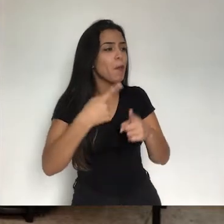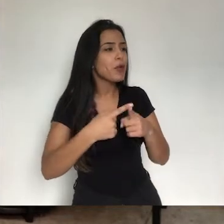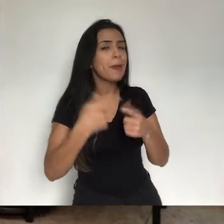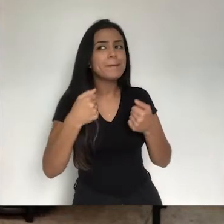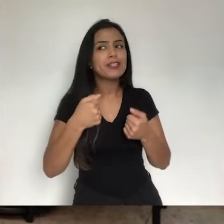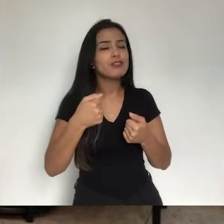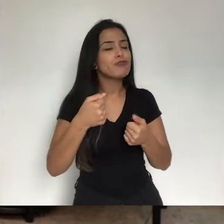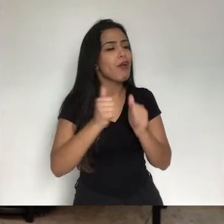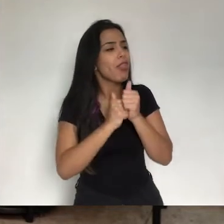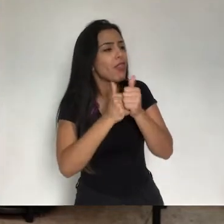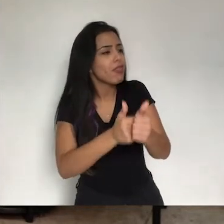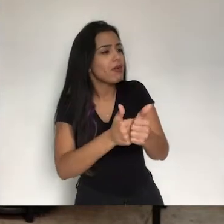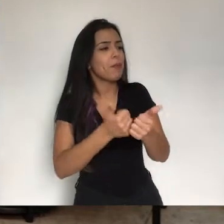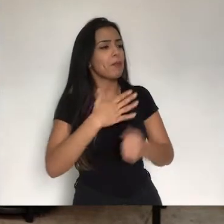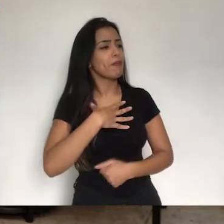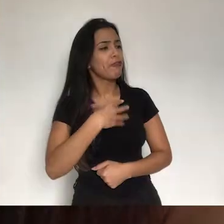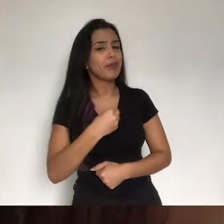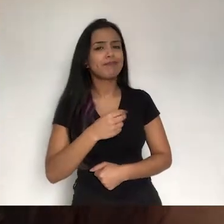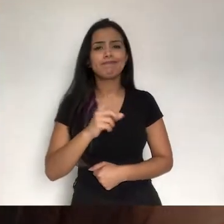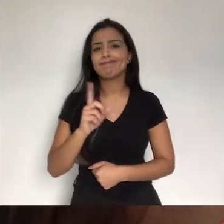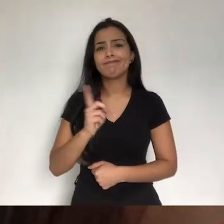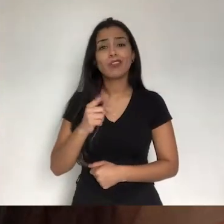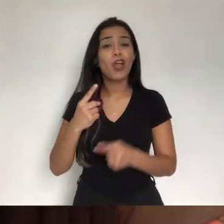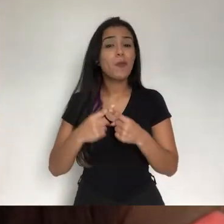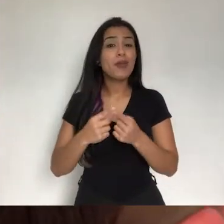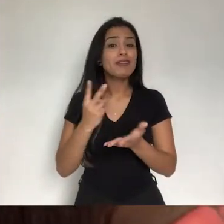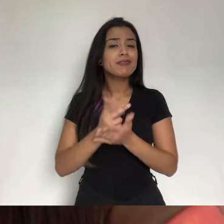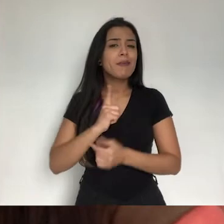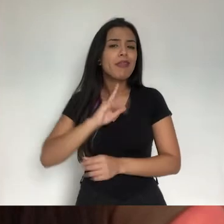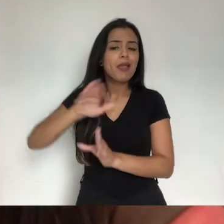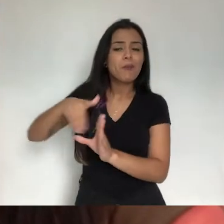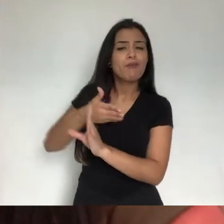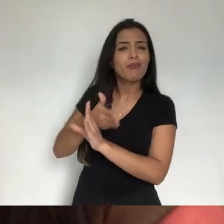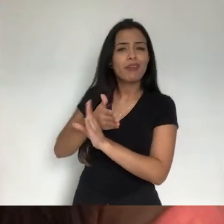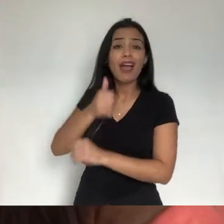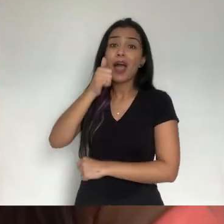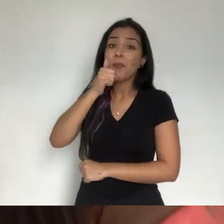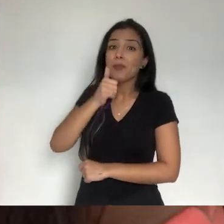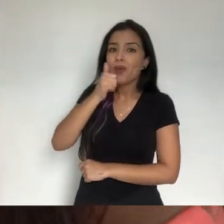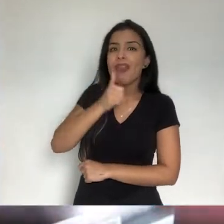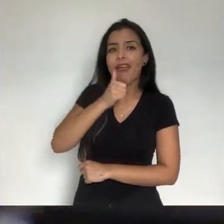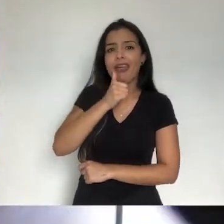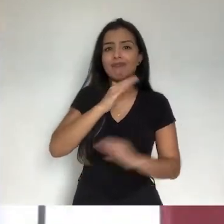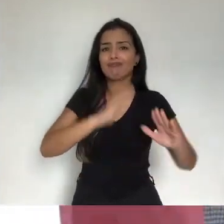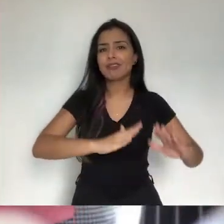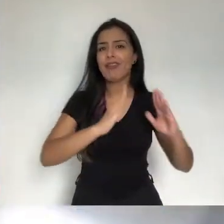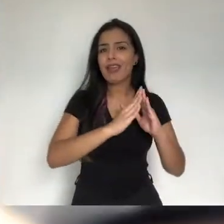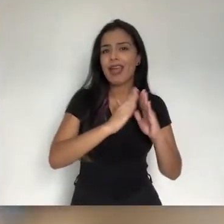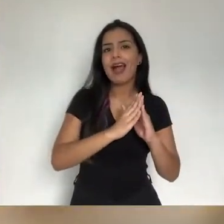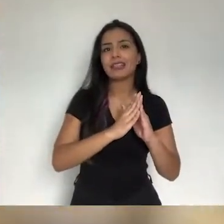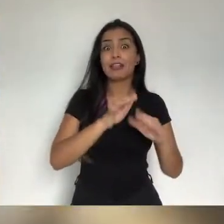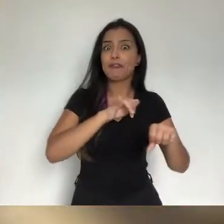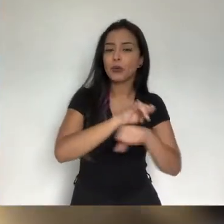porque tem a escola ou tem o médico, porque alguém está fazendo esse papel para eles, né? É, geralmente tem uma mulher que está em casa